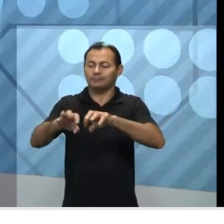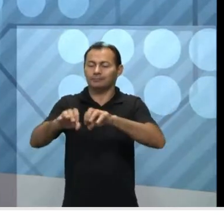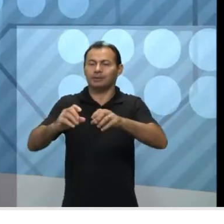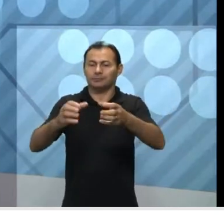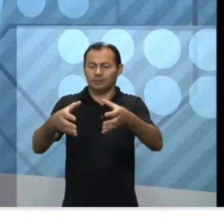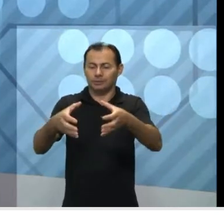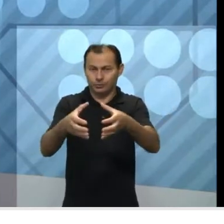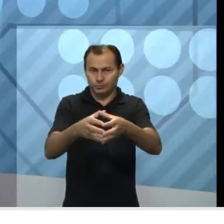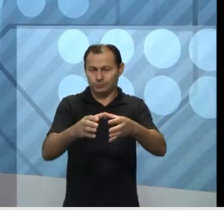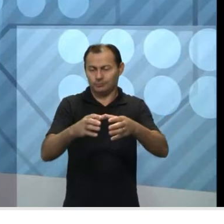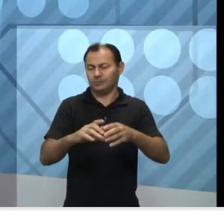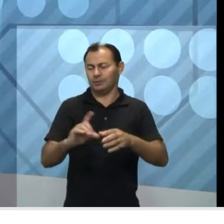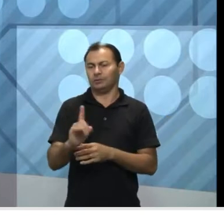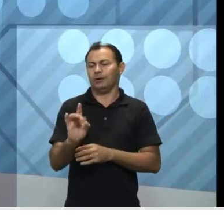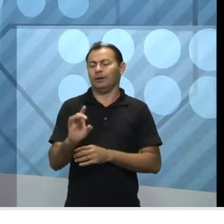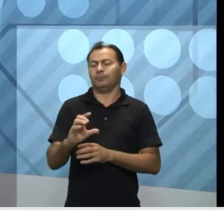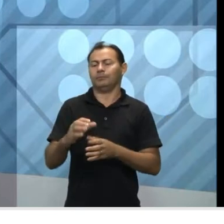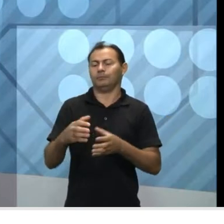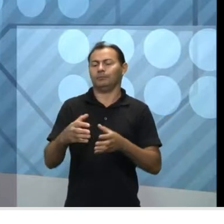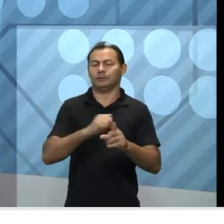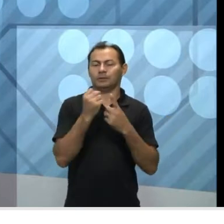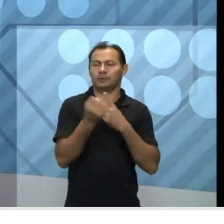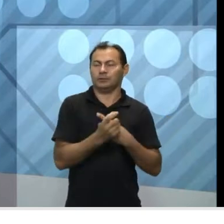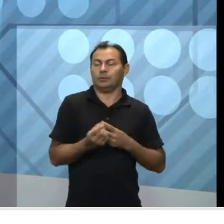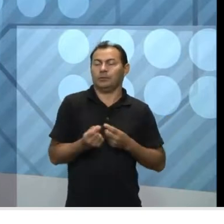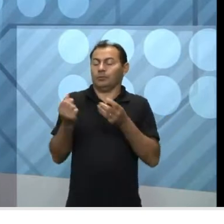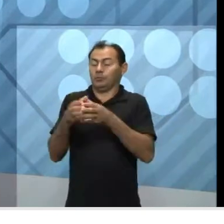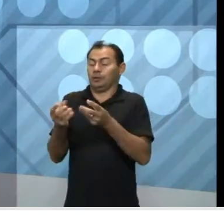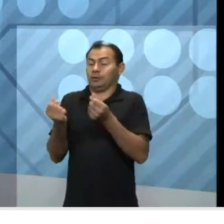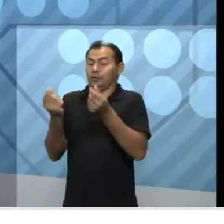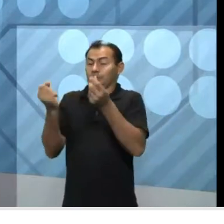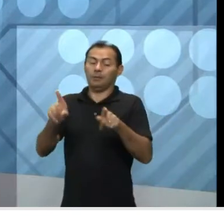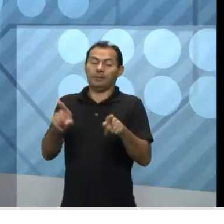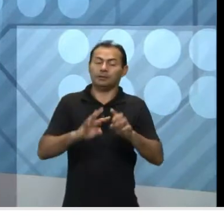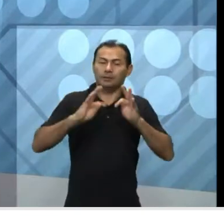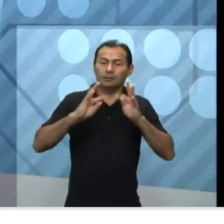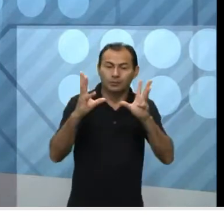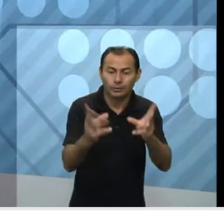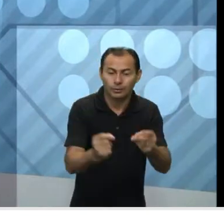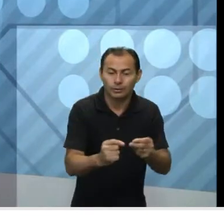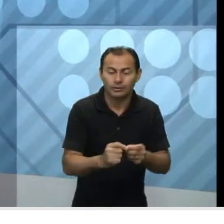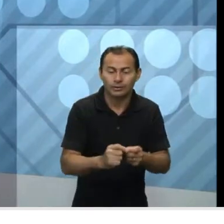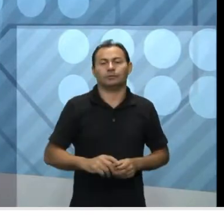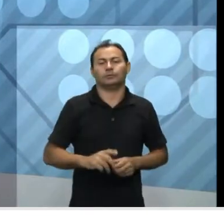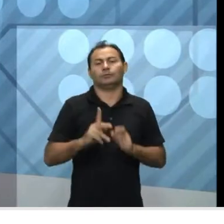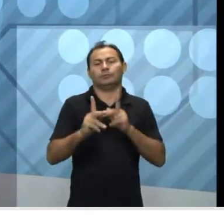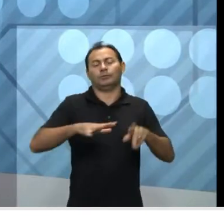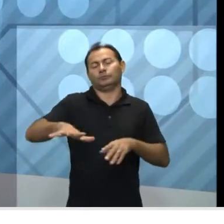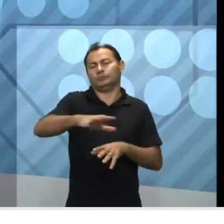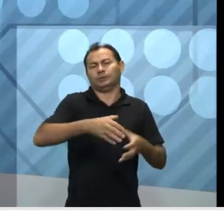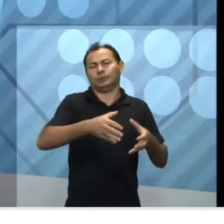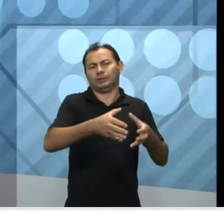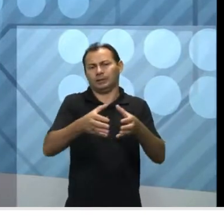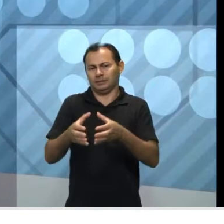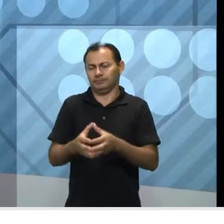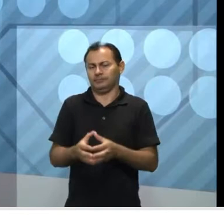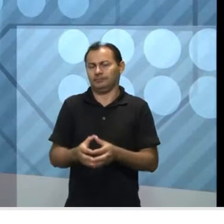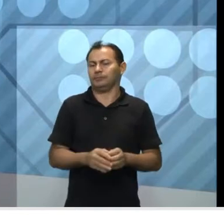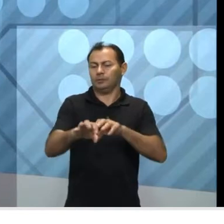sociais altas, mas para todas as outras camadas sociais. O ensino não era mais individual, a partir de